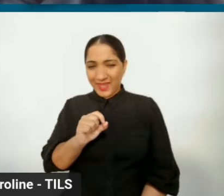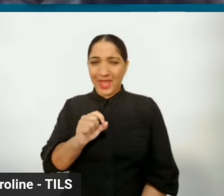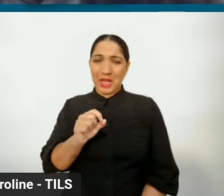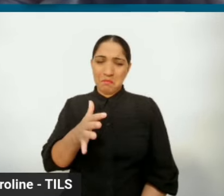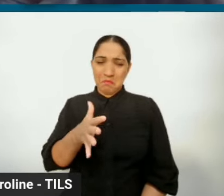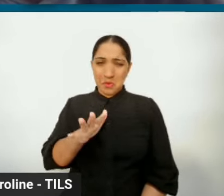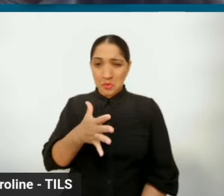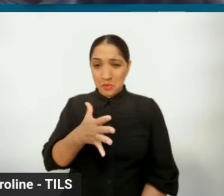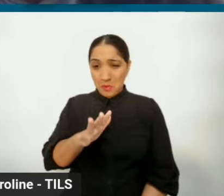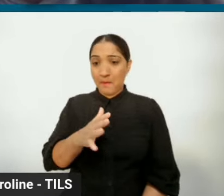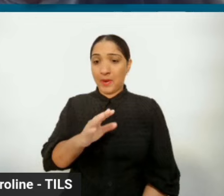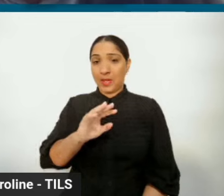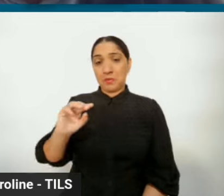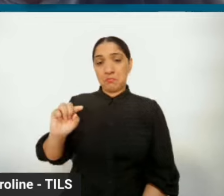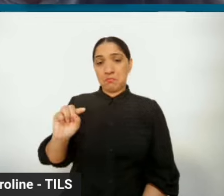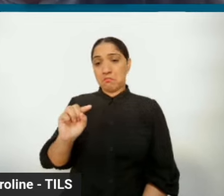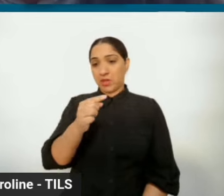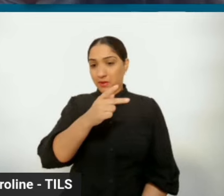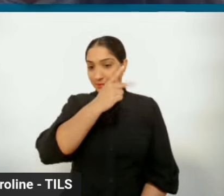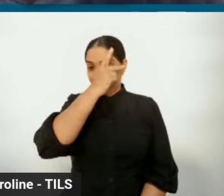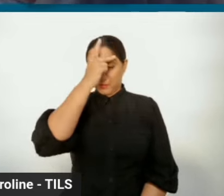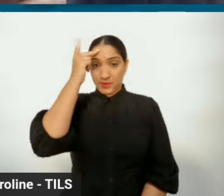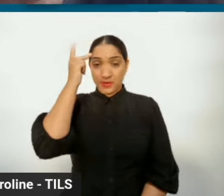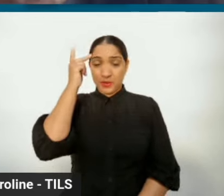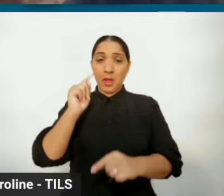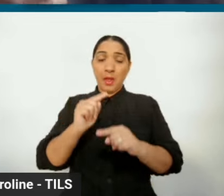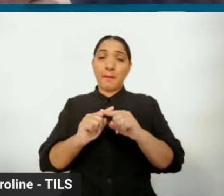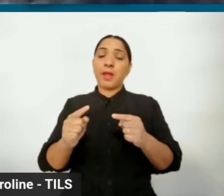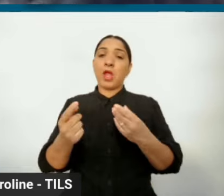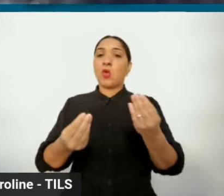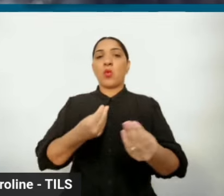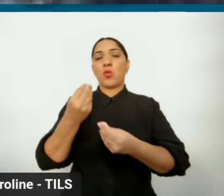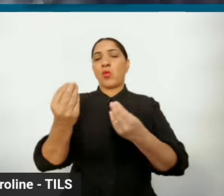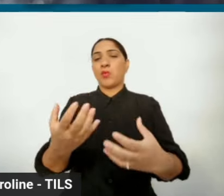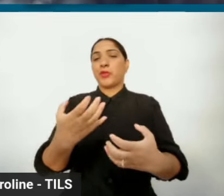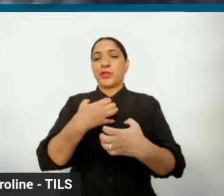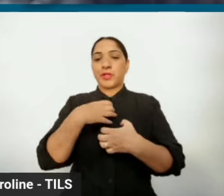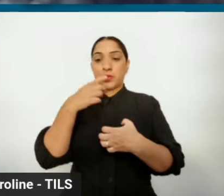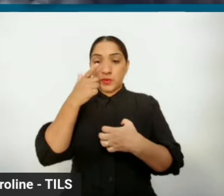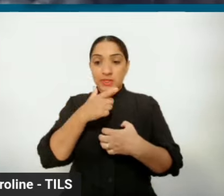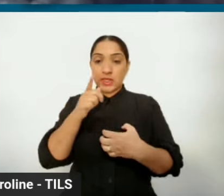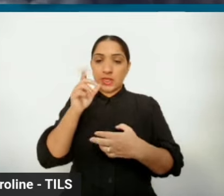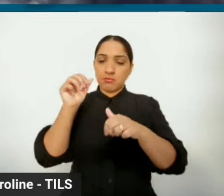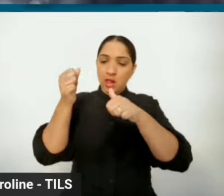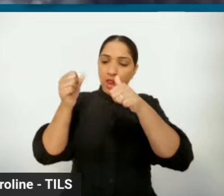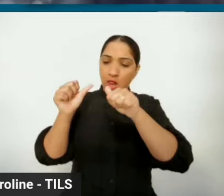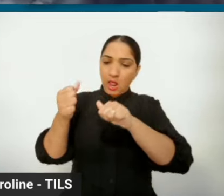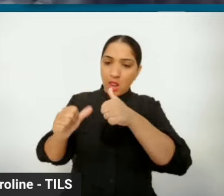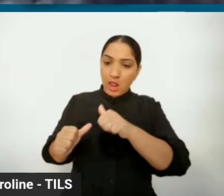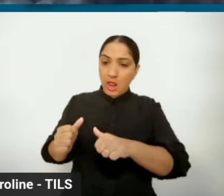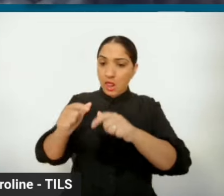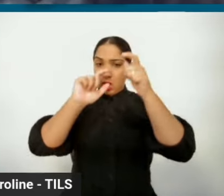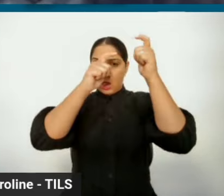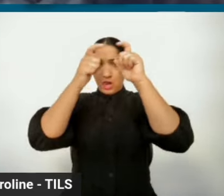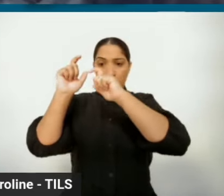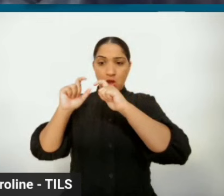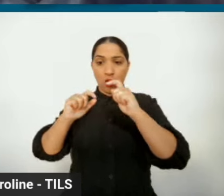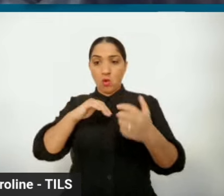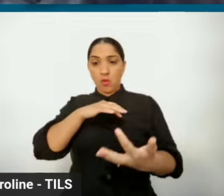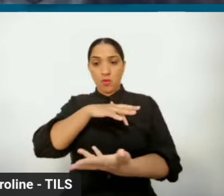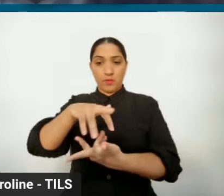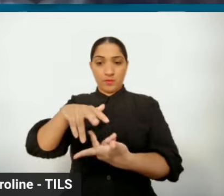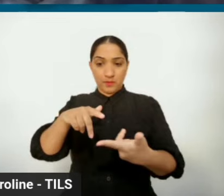mora numa grande cidade, a questão da implementação desta avaliação biopsicossocial unificada para todo o Brasil, doutor